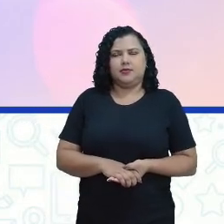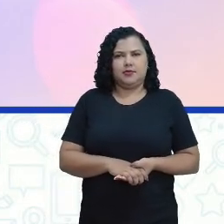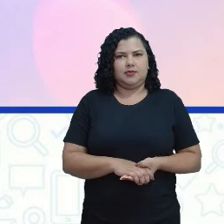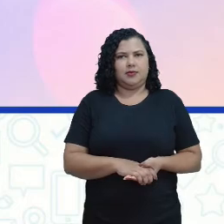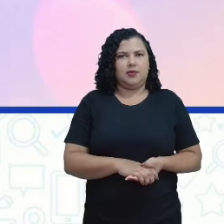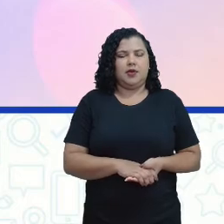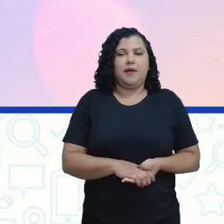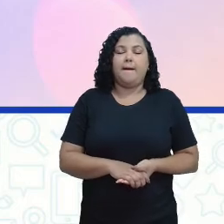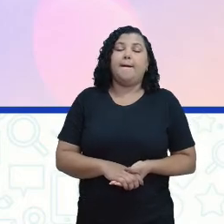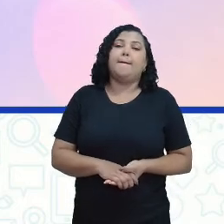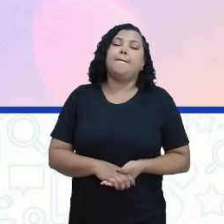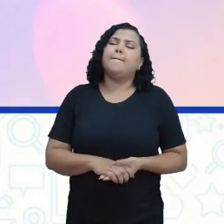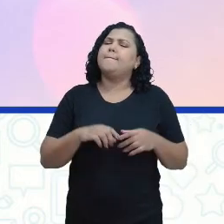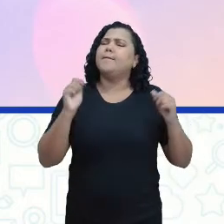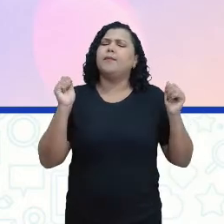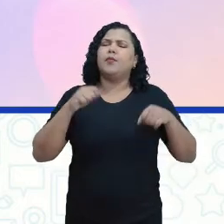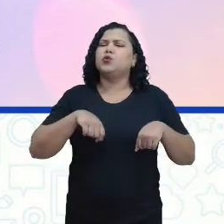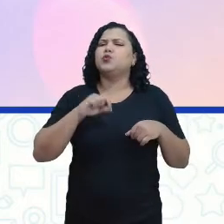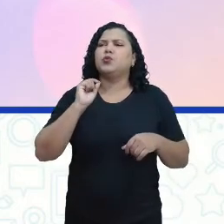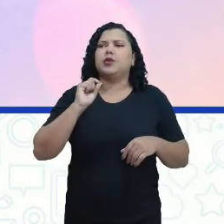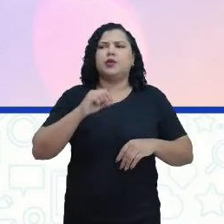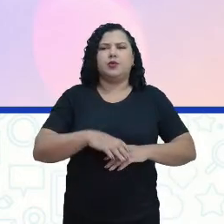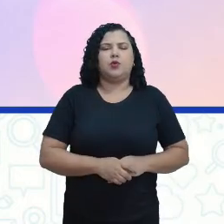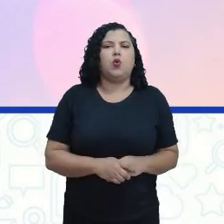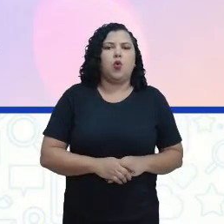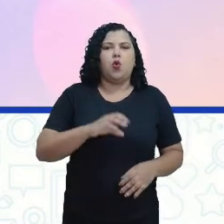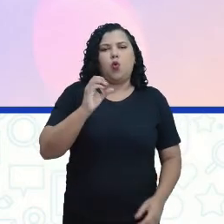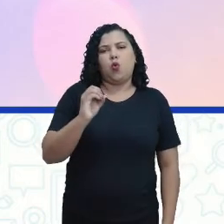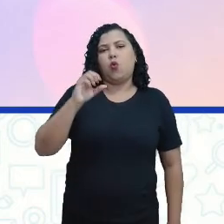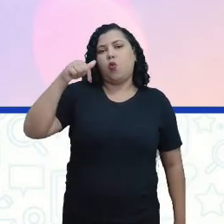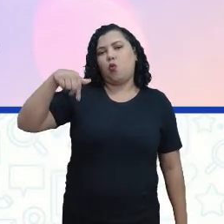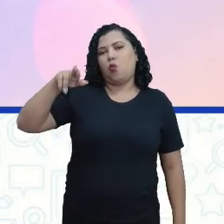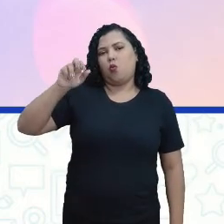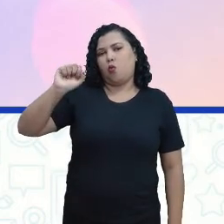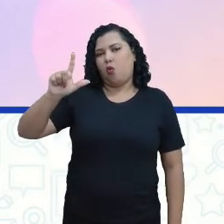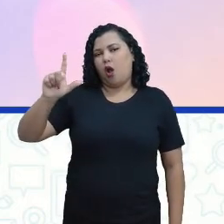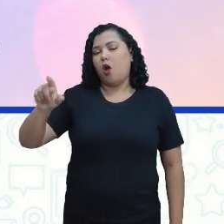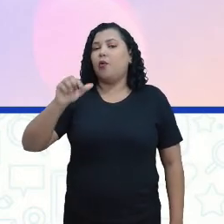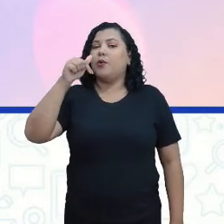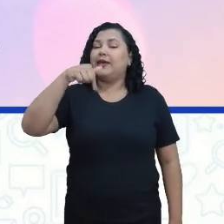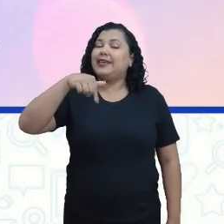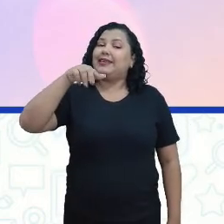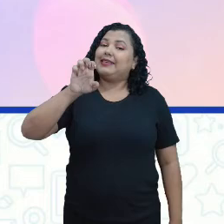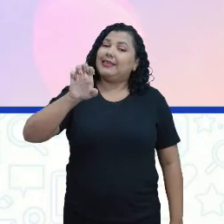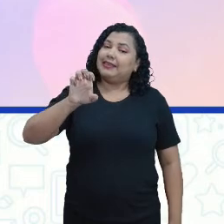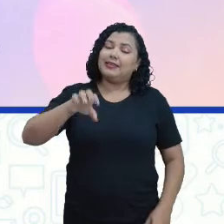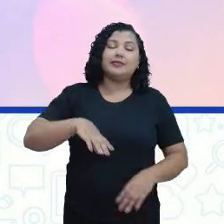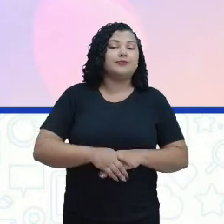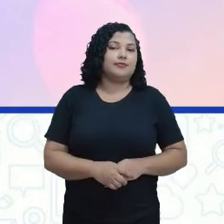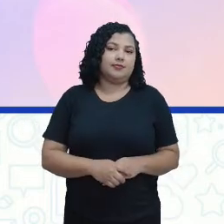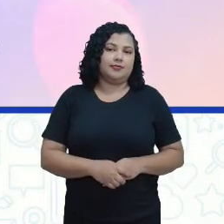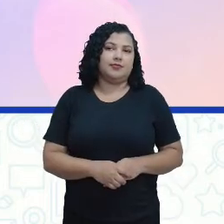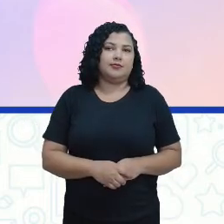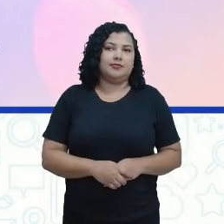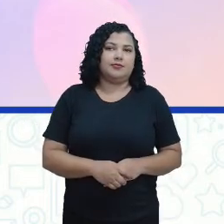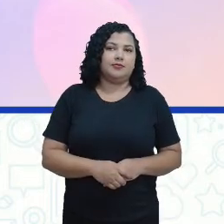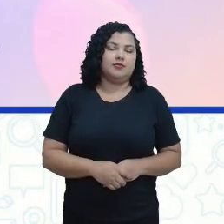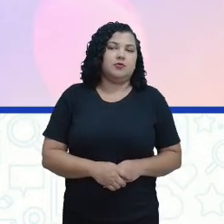aqui? Este é um preceito, o qual convém obedecer, ou que convém obedecer. O